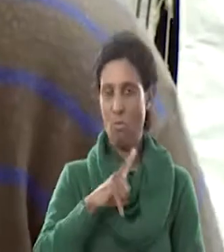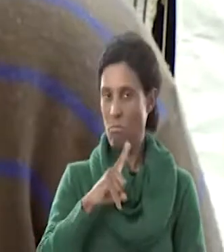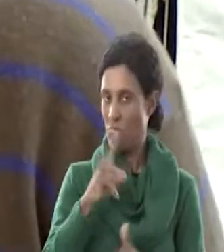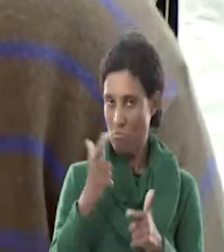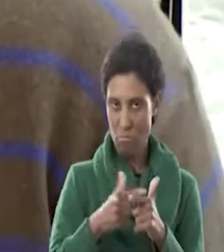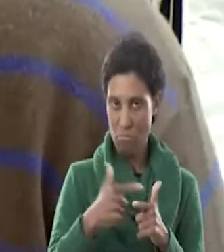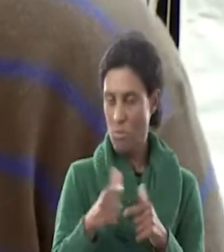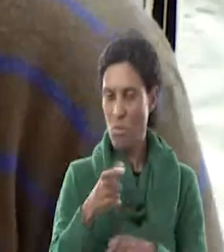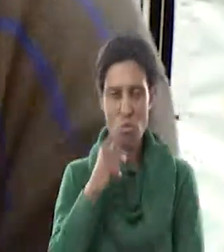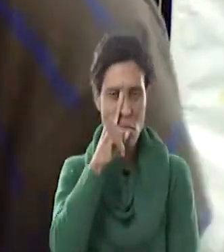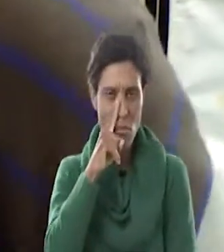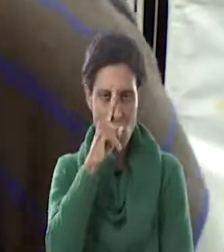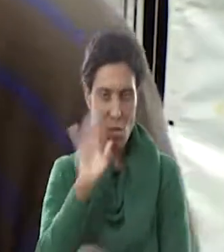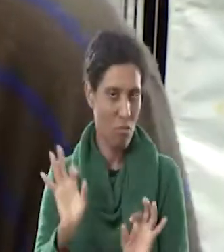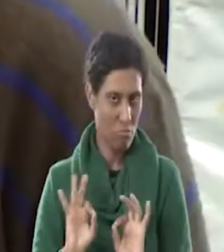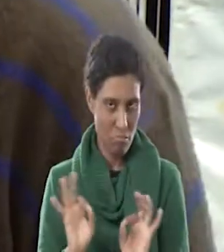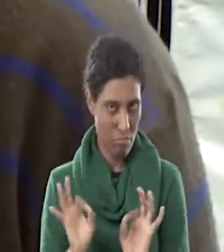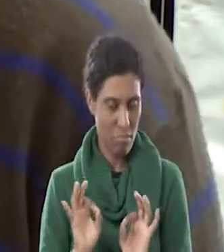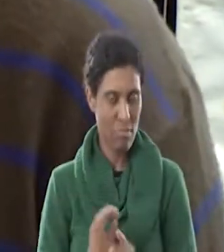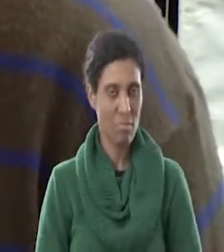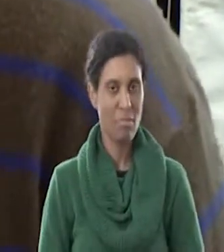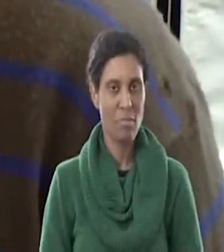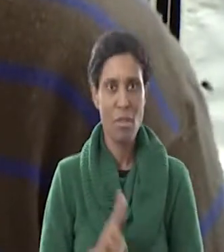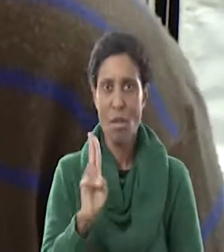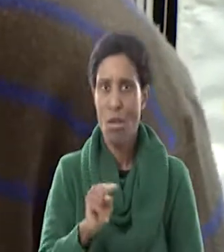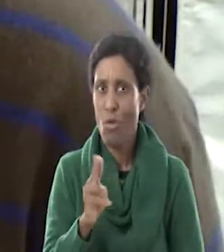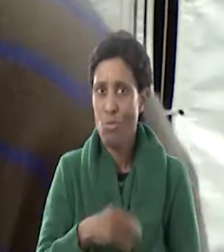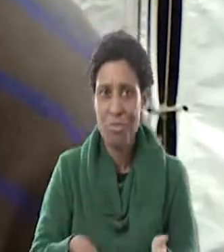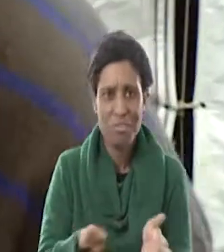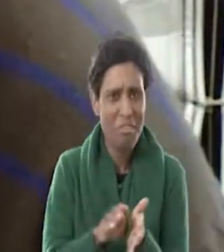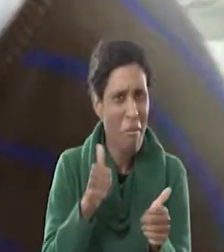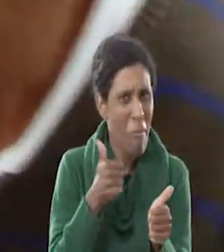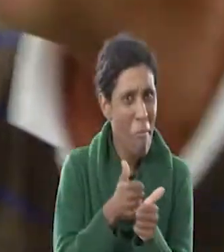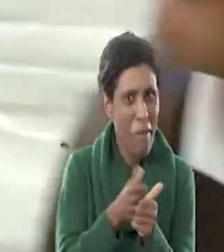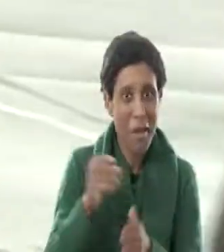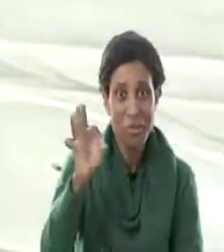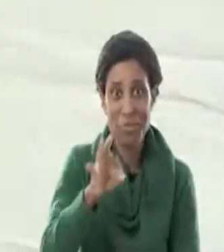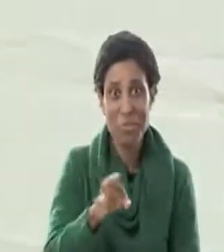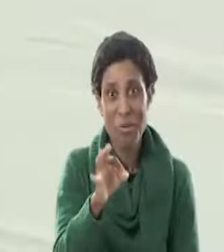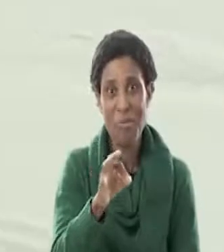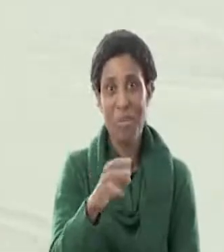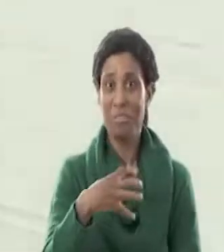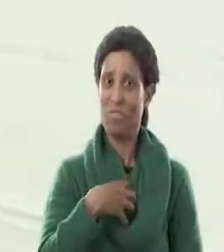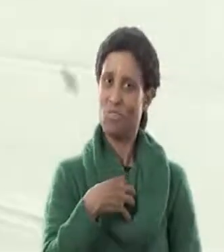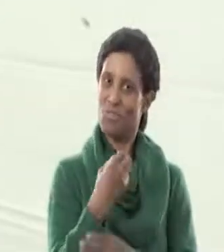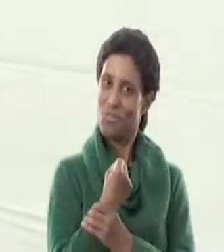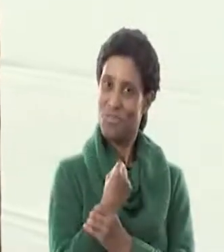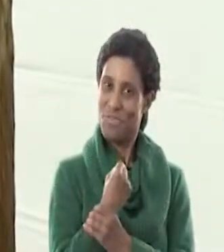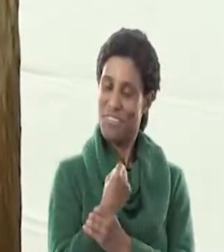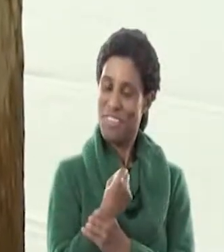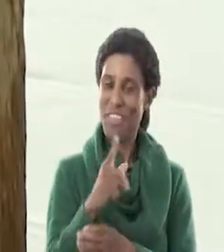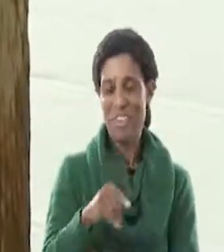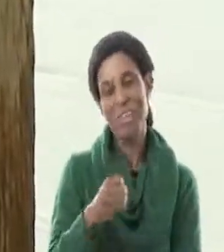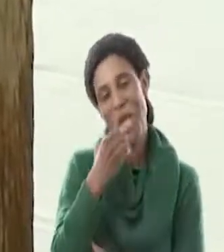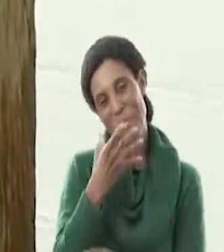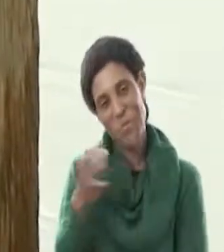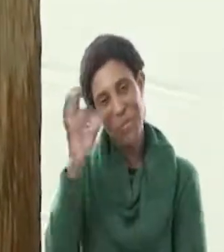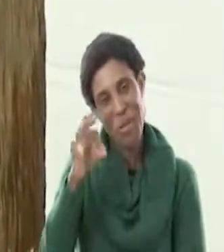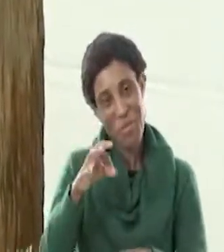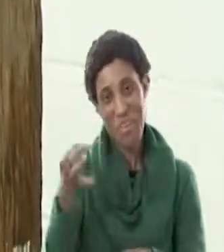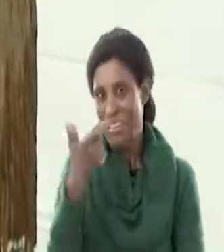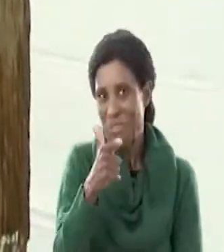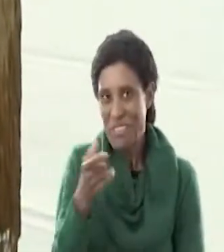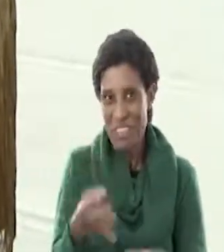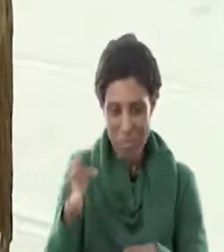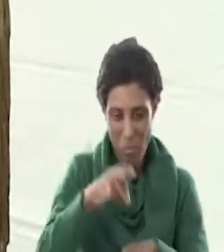problema e sem um perigo, né? Eu nunca tive tão perto de abelhas assim, com tanta segurança. É a vantagem